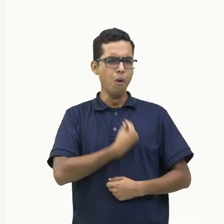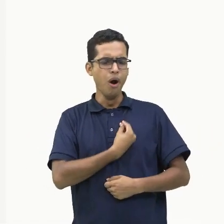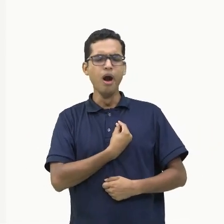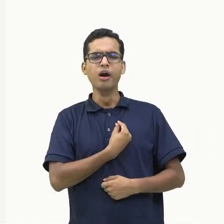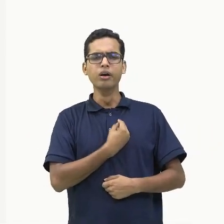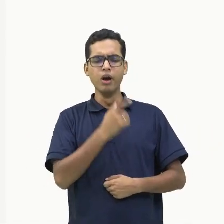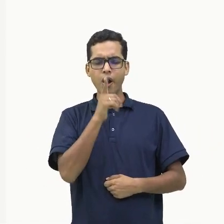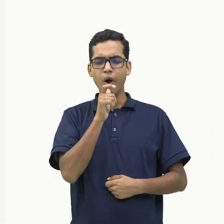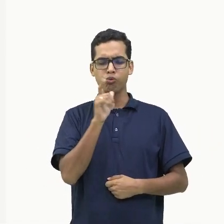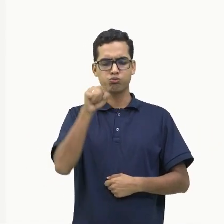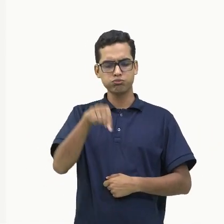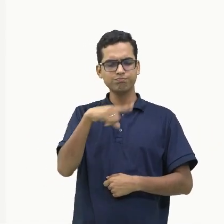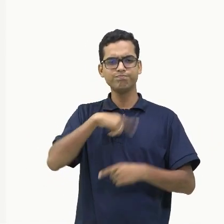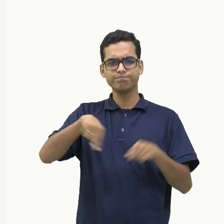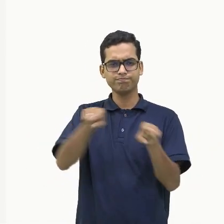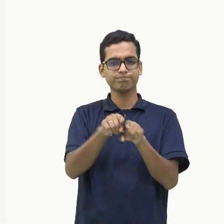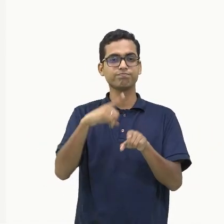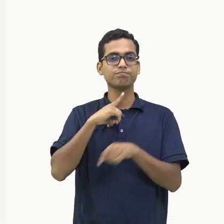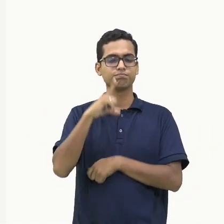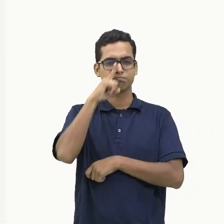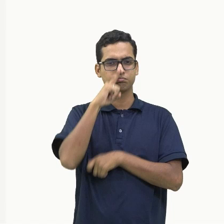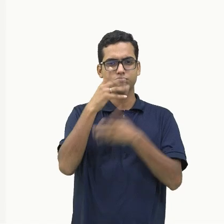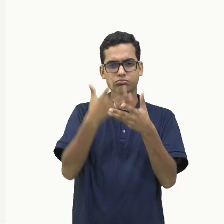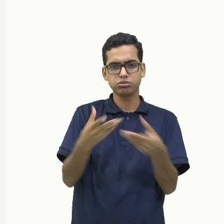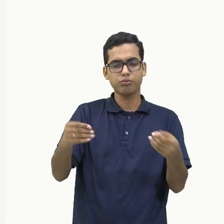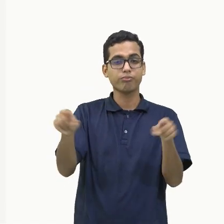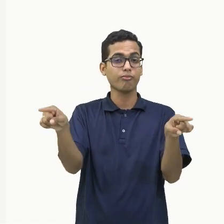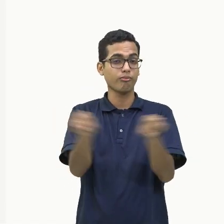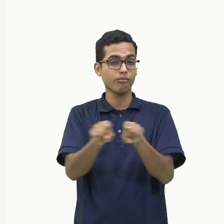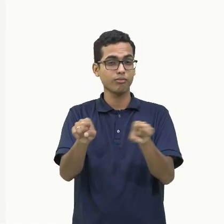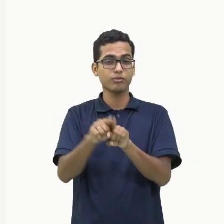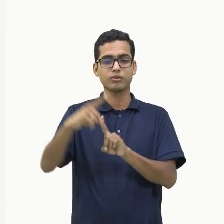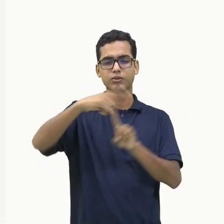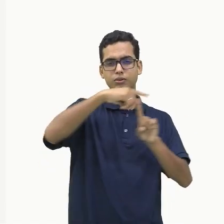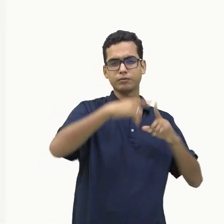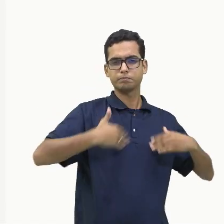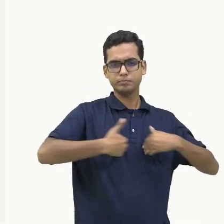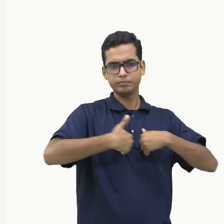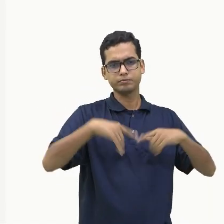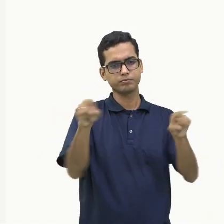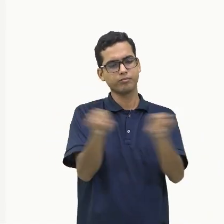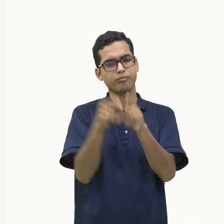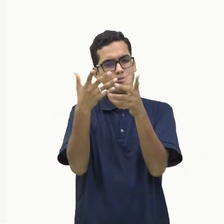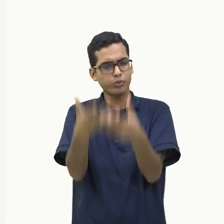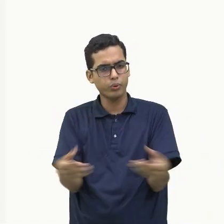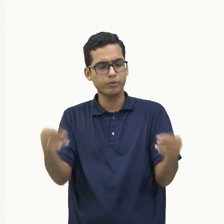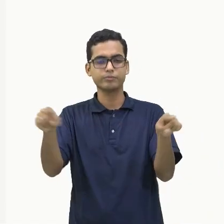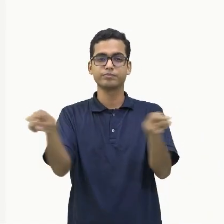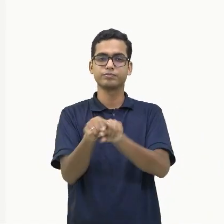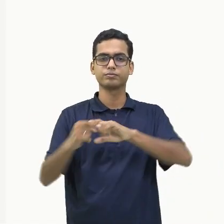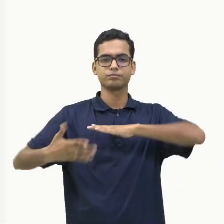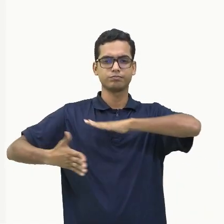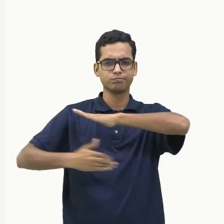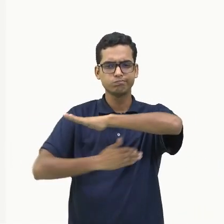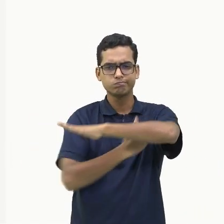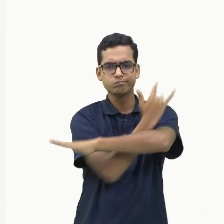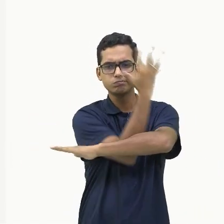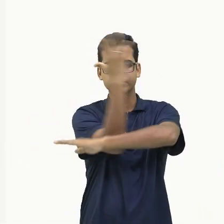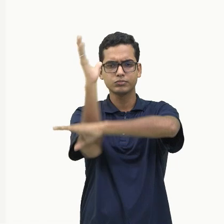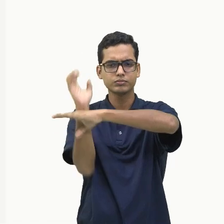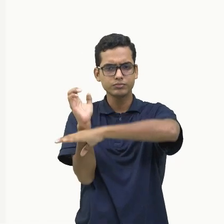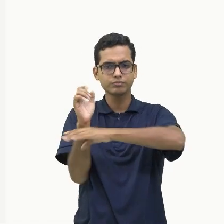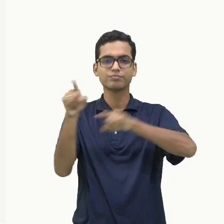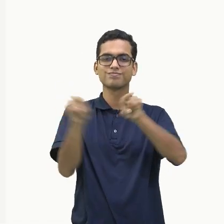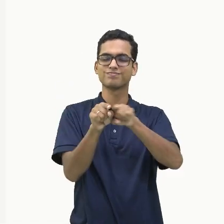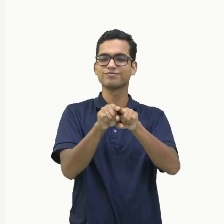que ali se encontra, o que pode levar à extinção de espécies e comprometer um ecossistema como um todo, pois